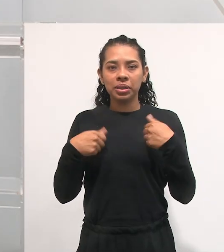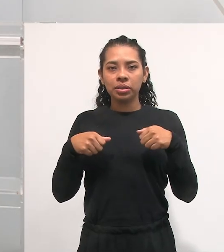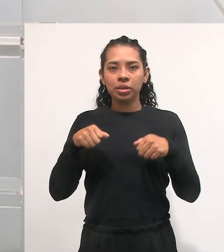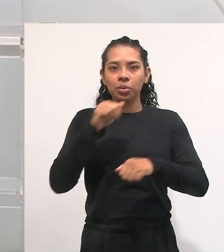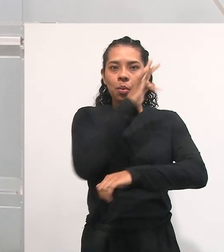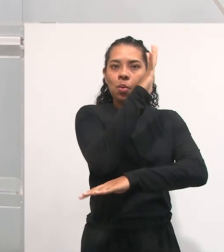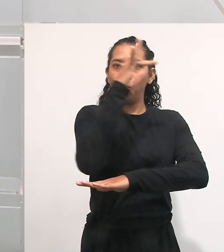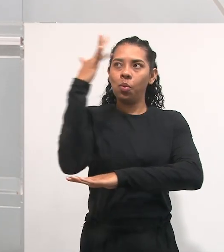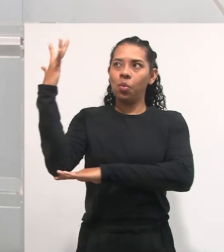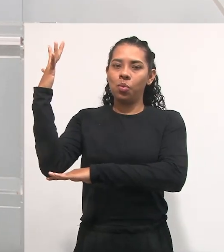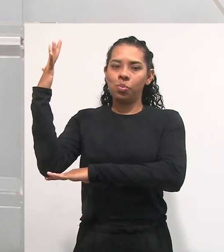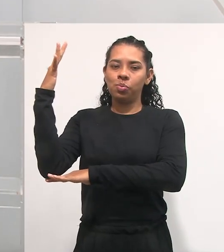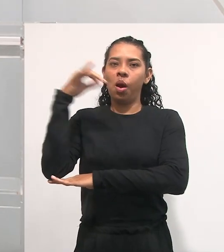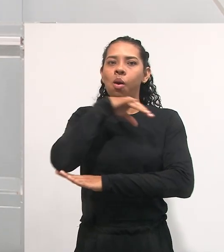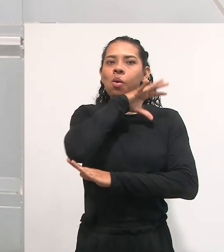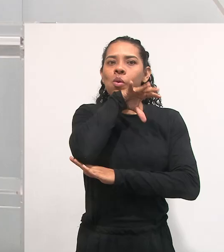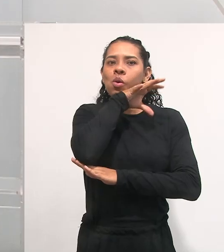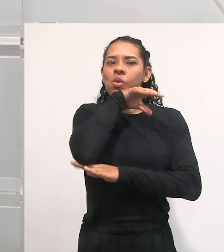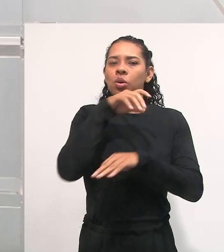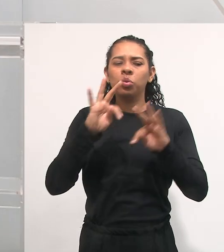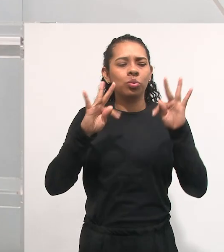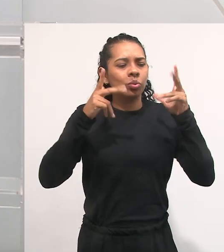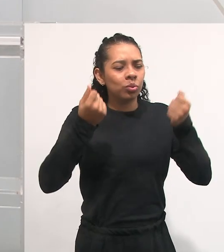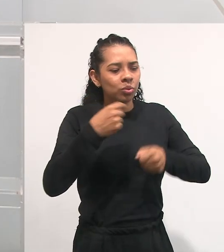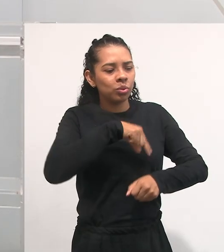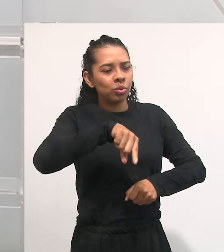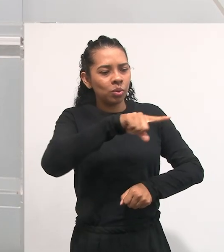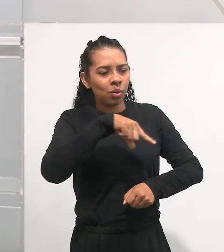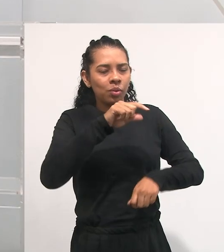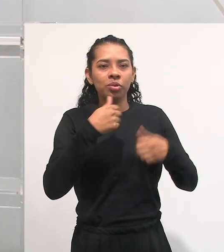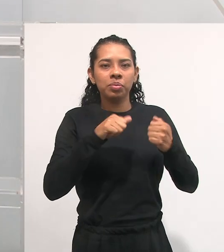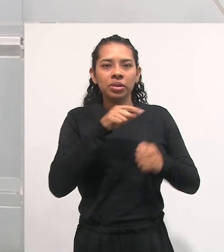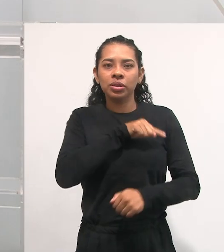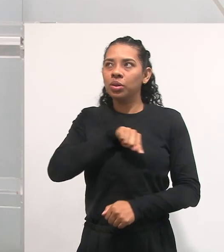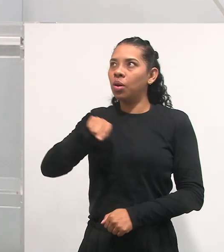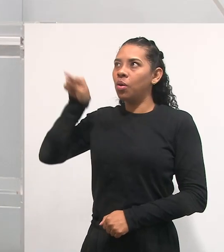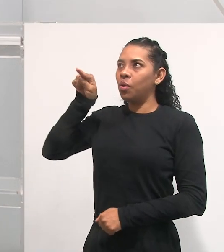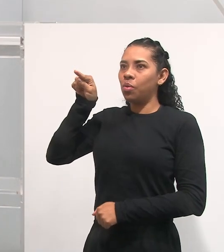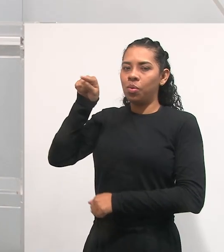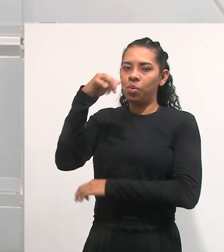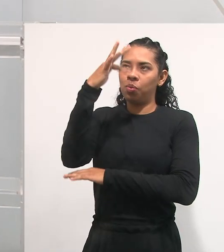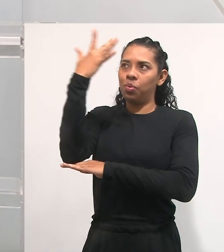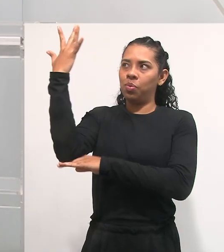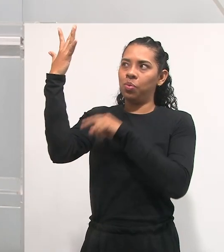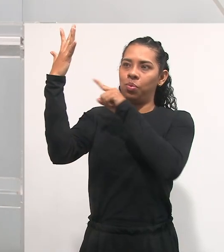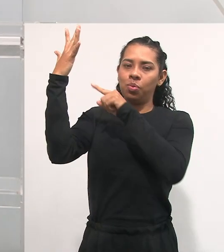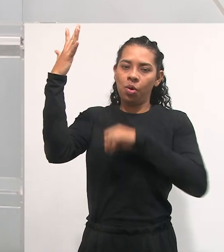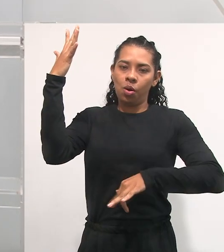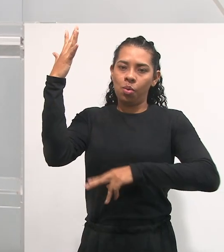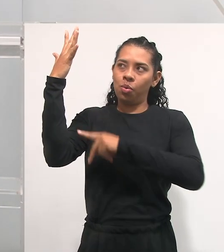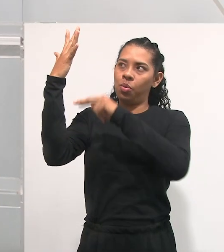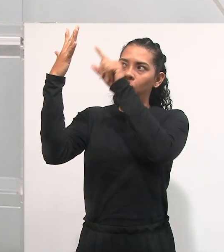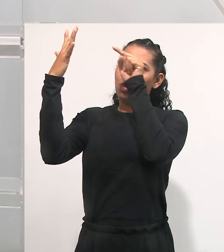E aí, vocês julgando esse processo de avaliação. Vocês acharam ele realmente justo?